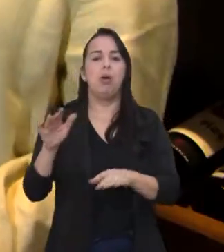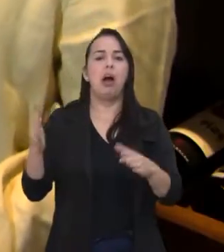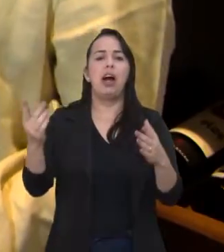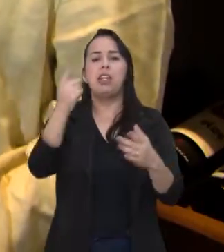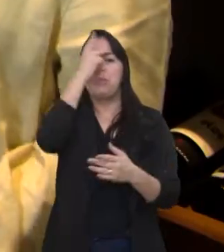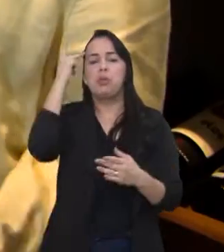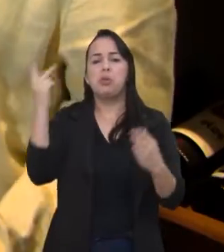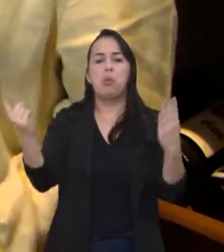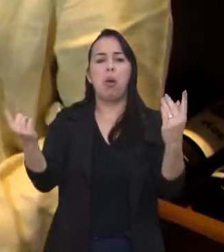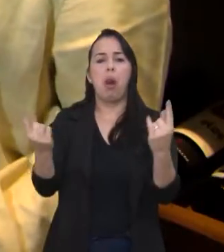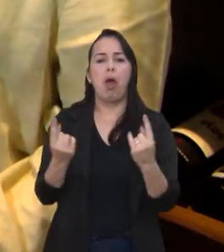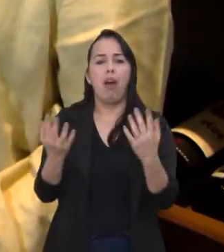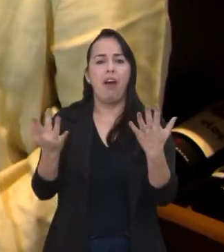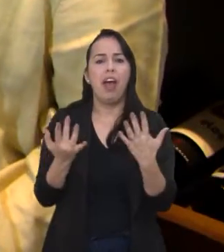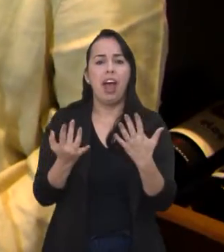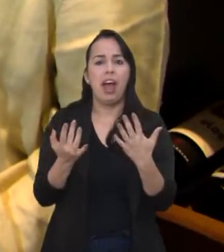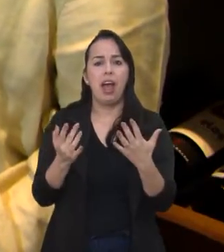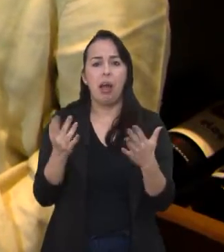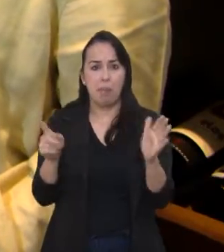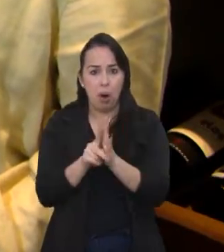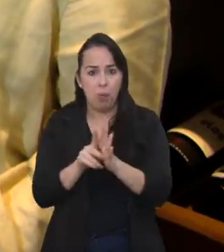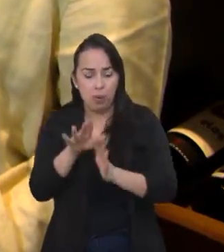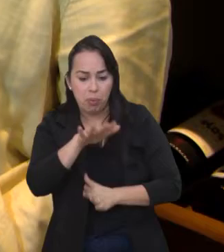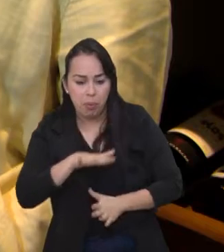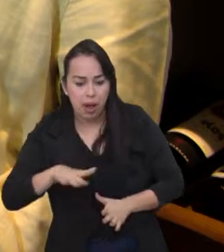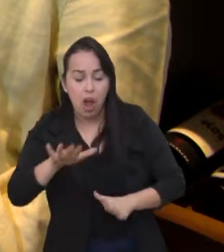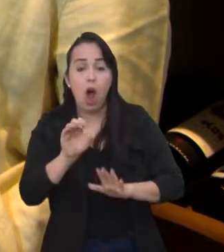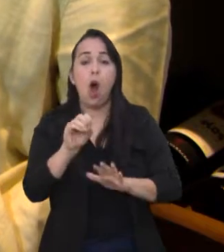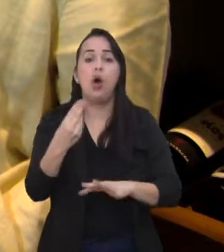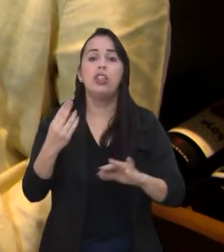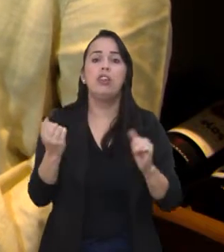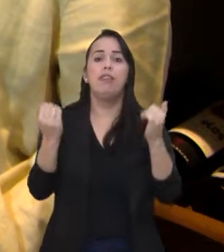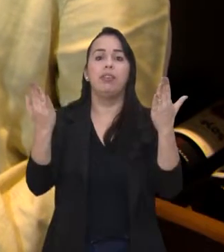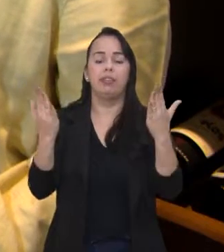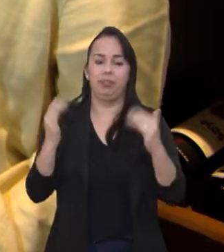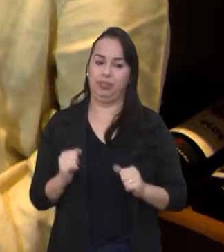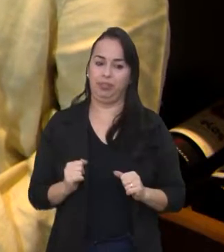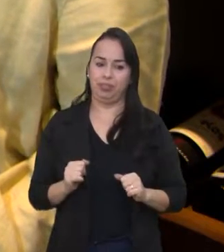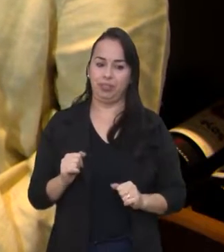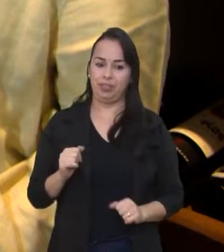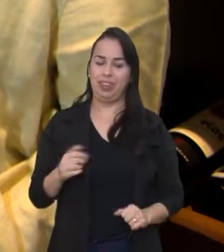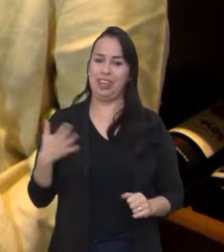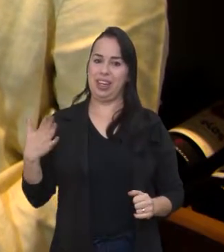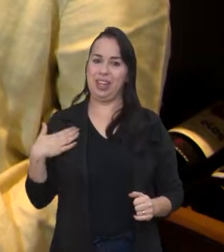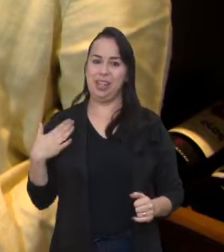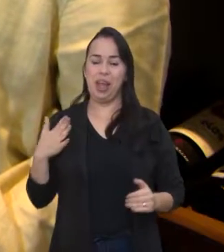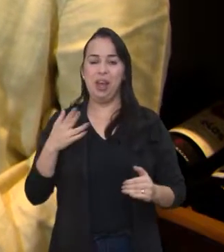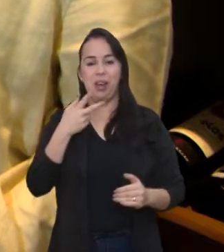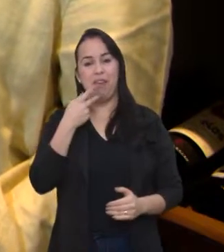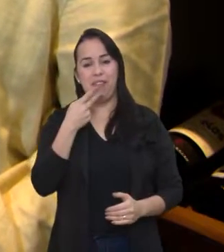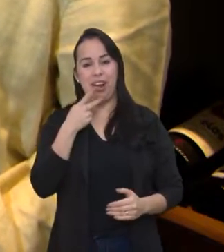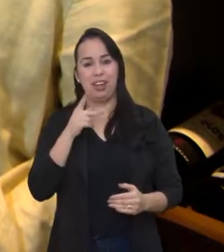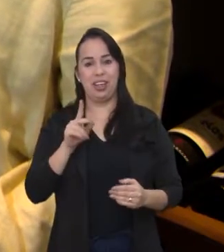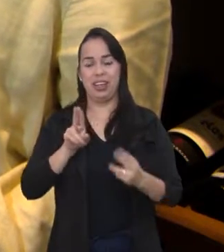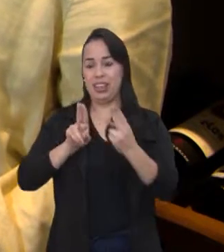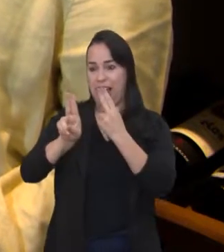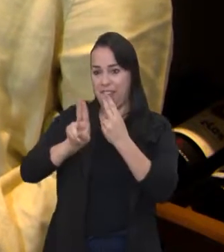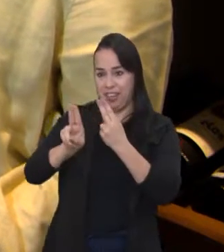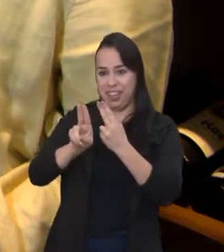vem de fora, como é que é? Ah, tem de tudo aqui. Eu digo que o Anchieta virou uma grande família. Aqui